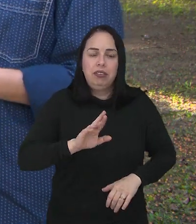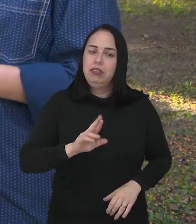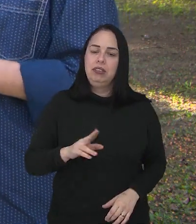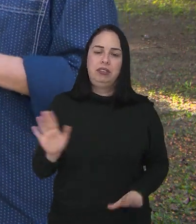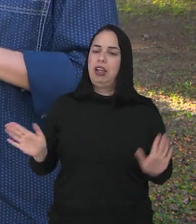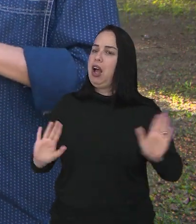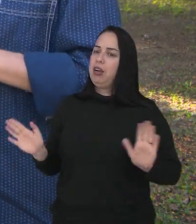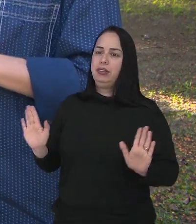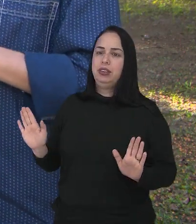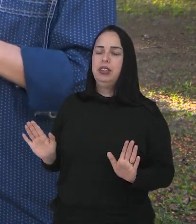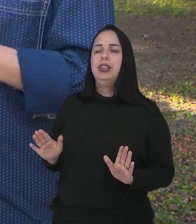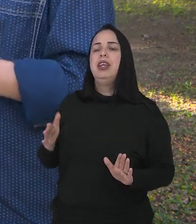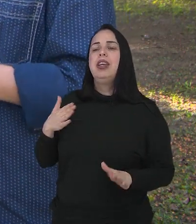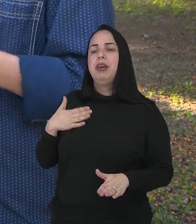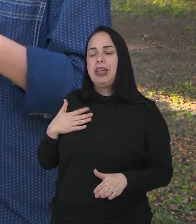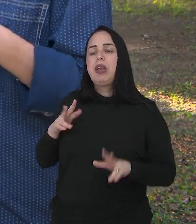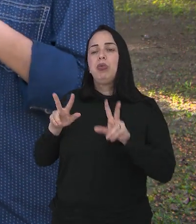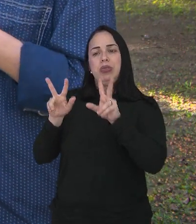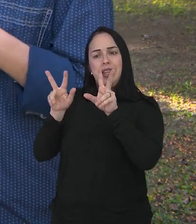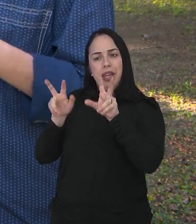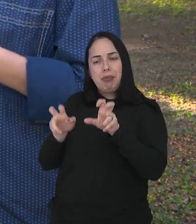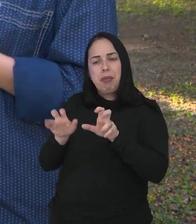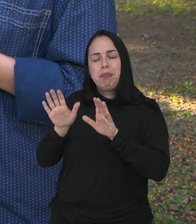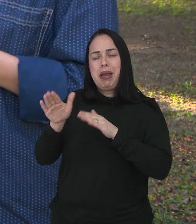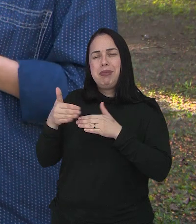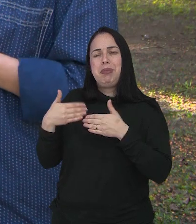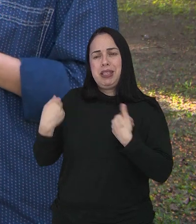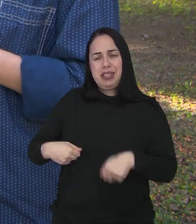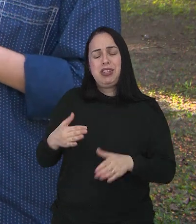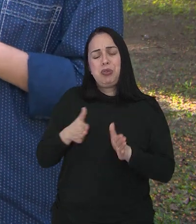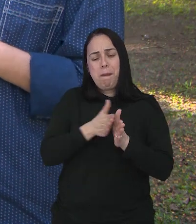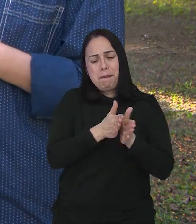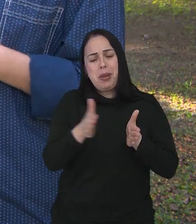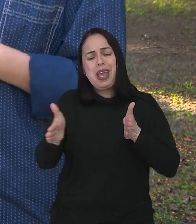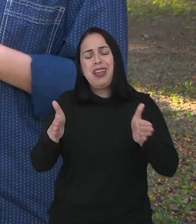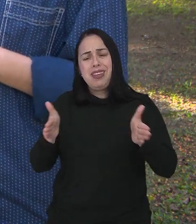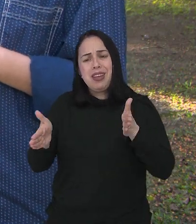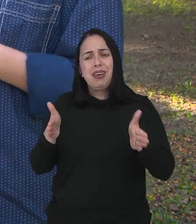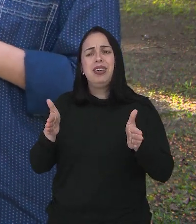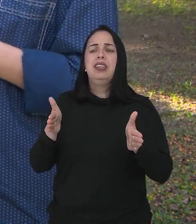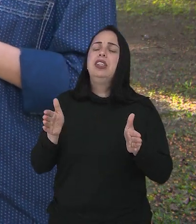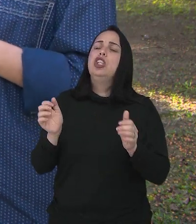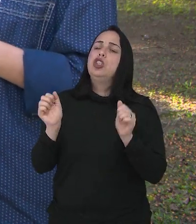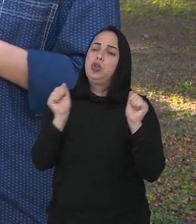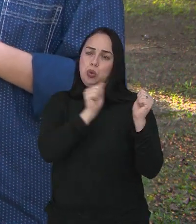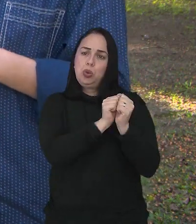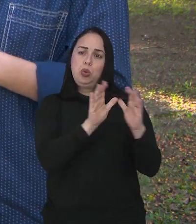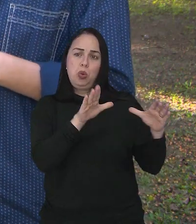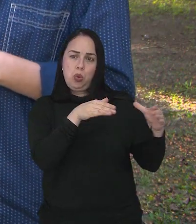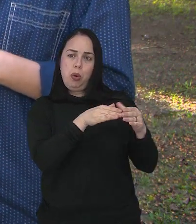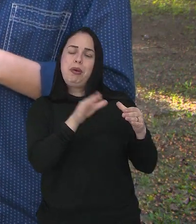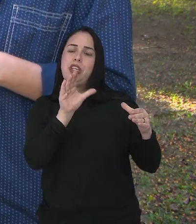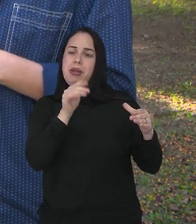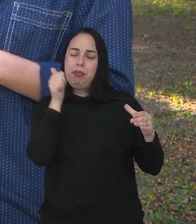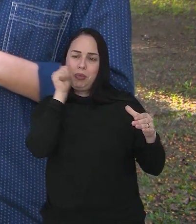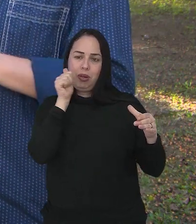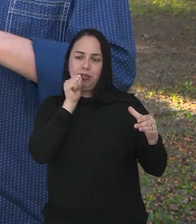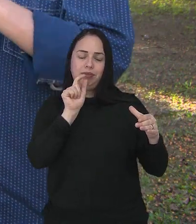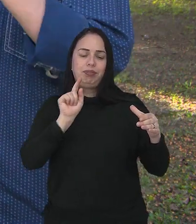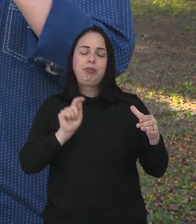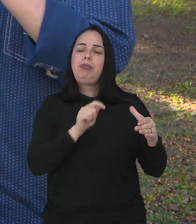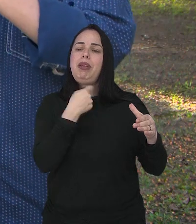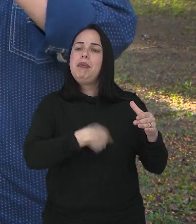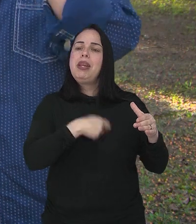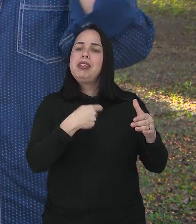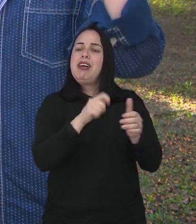desafiador, eu gosto quando eu tenho tema, mas a gente precisa sempre ter um tempinho, né? Com as cantautoras, a gente precisava compor algo juntas,